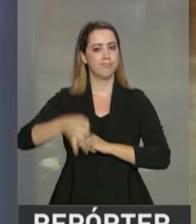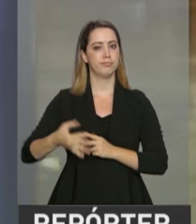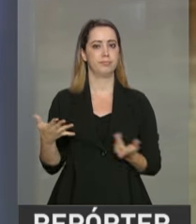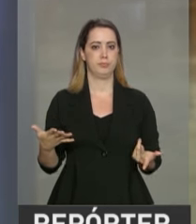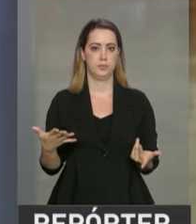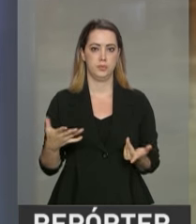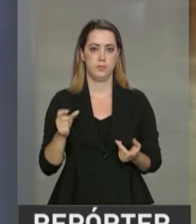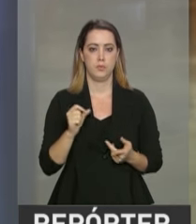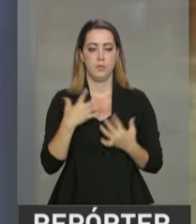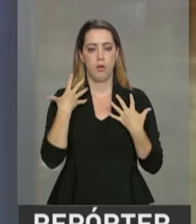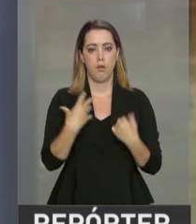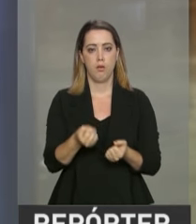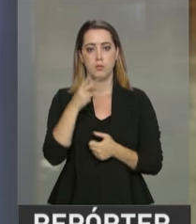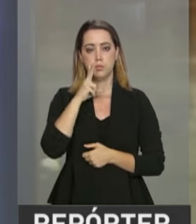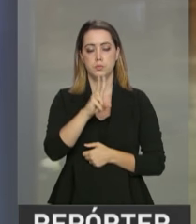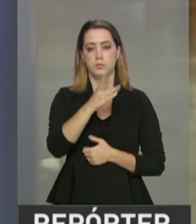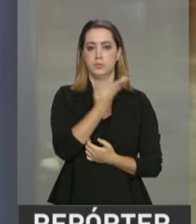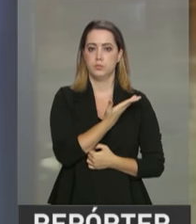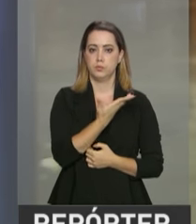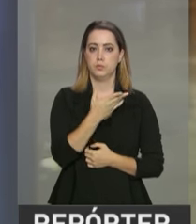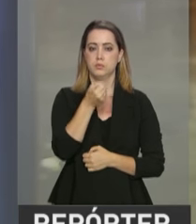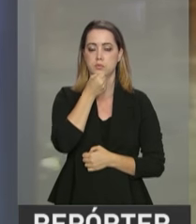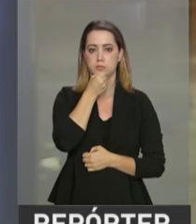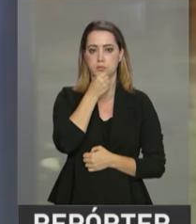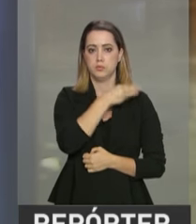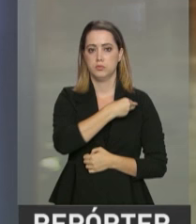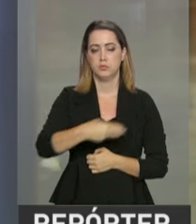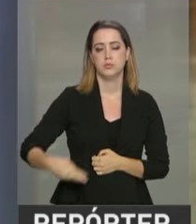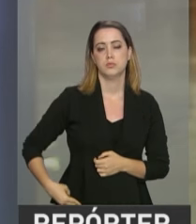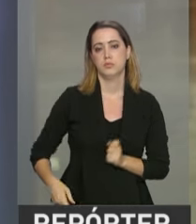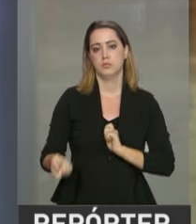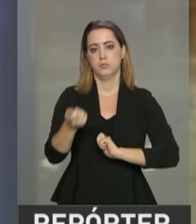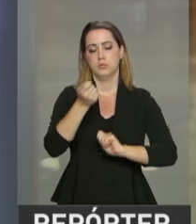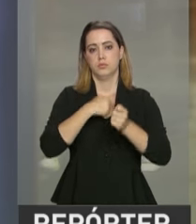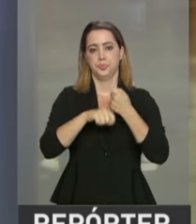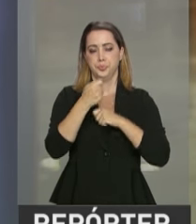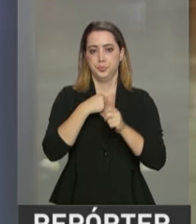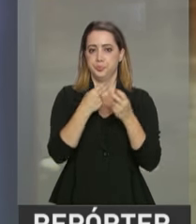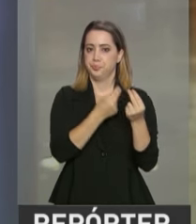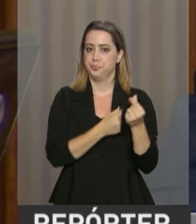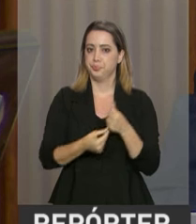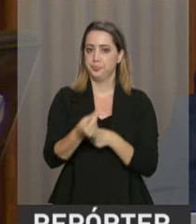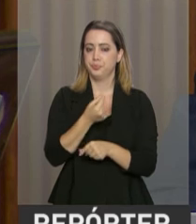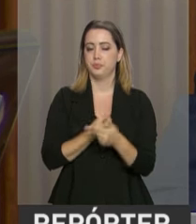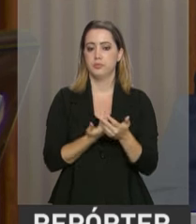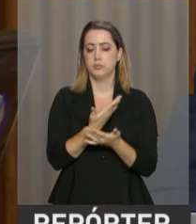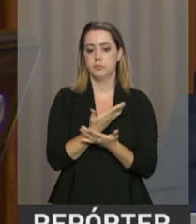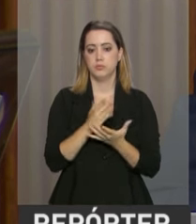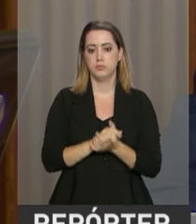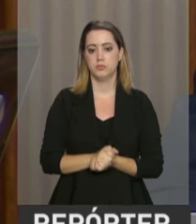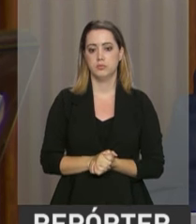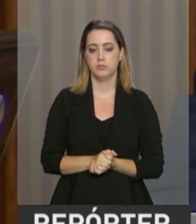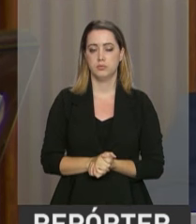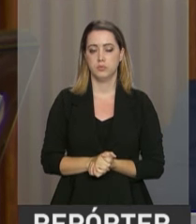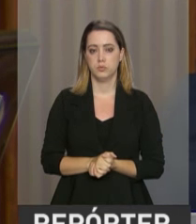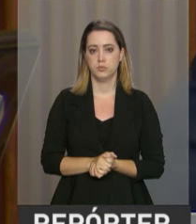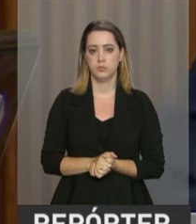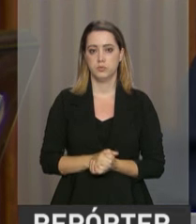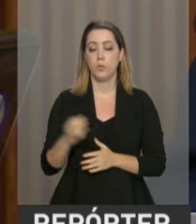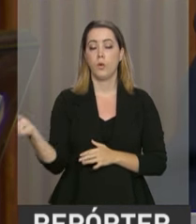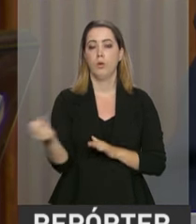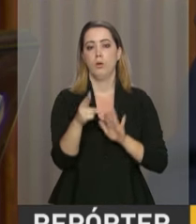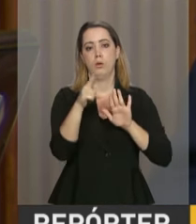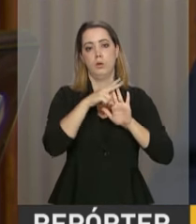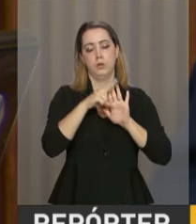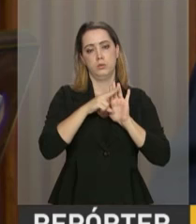sustentável. Vamos acompanhar agora um trecho do discurso do ministro da Fazenda, Henrique Meirelles. A reforma da Previdência não é